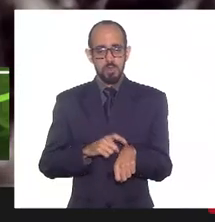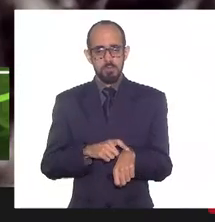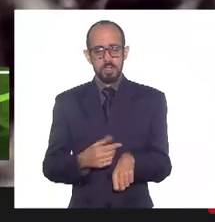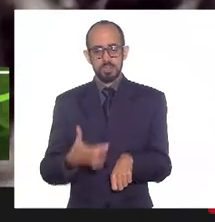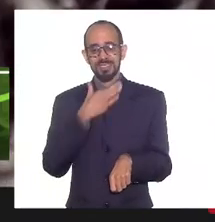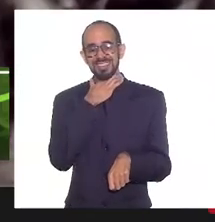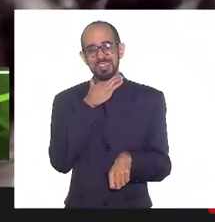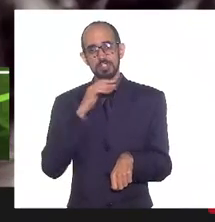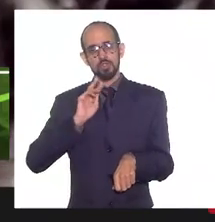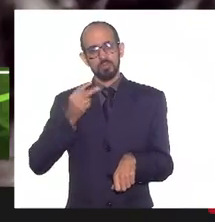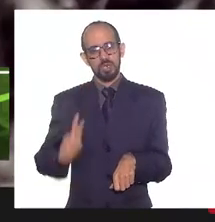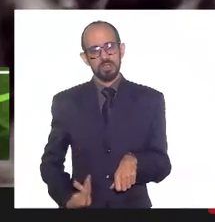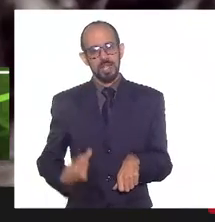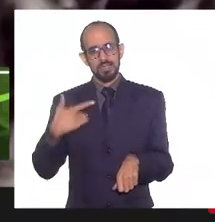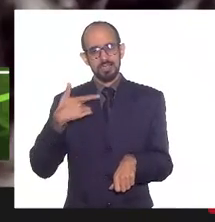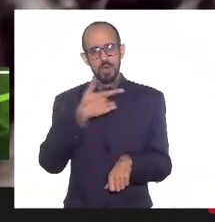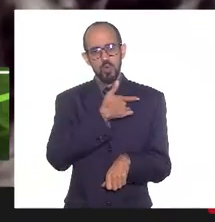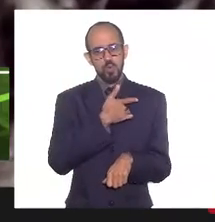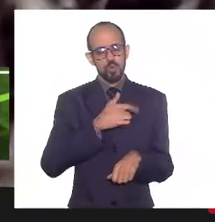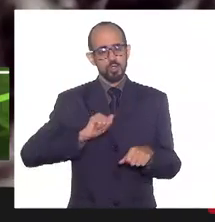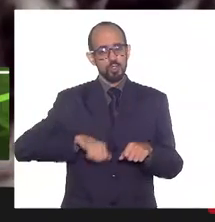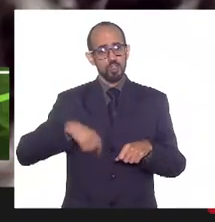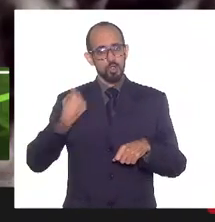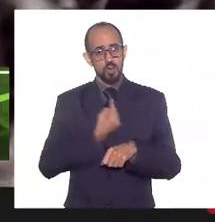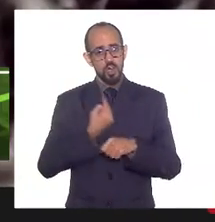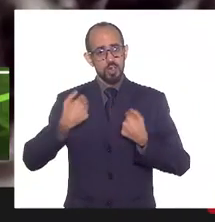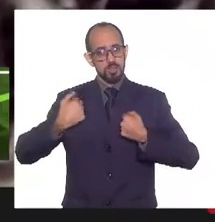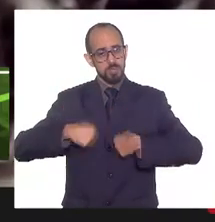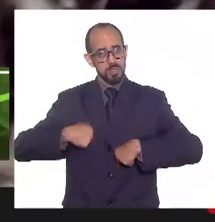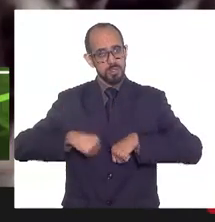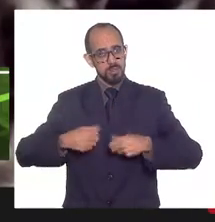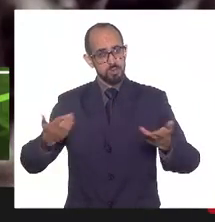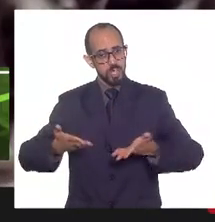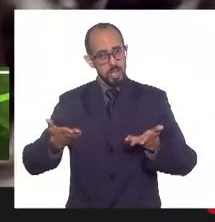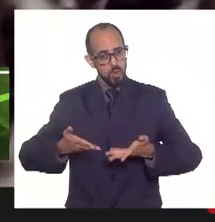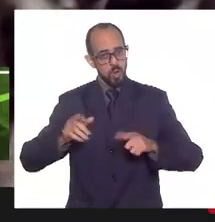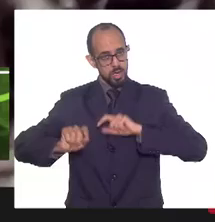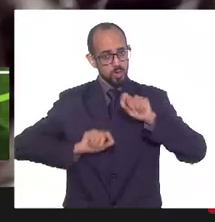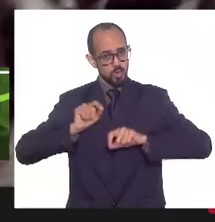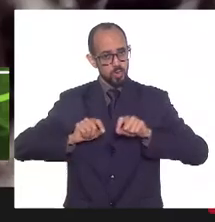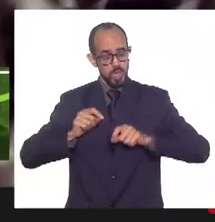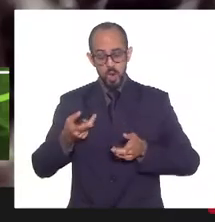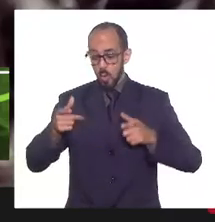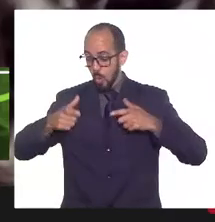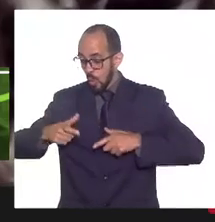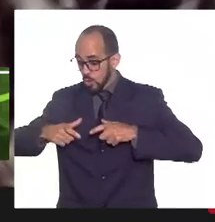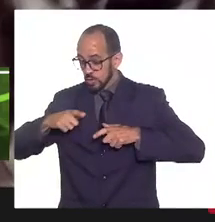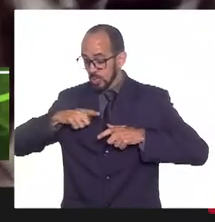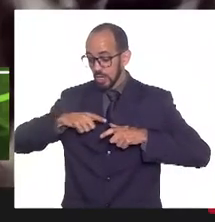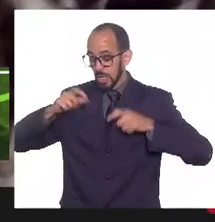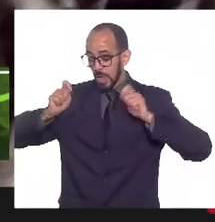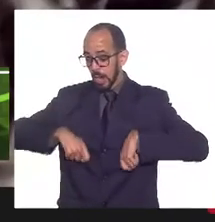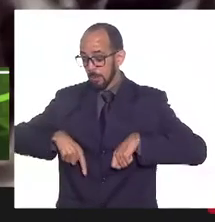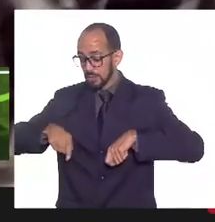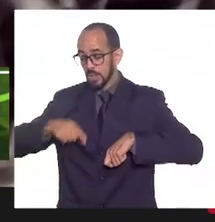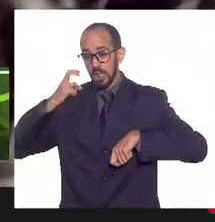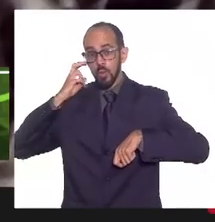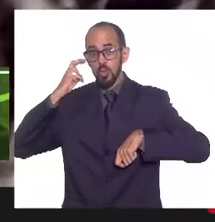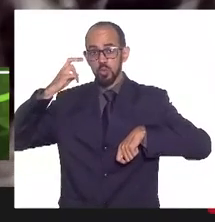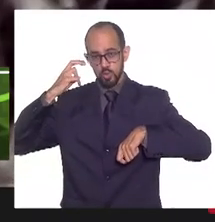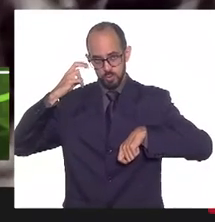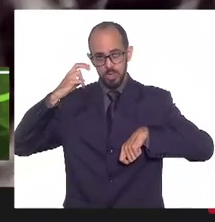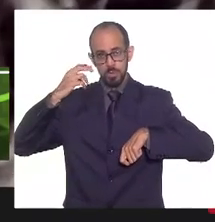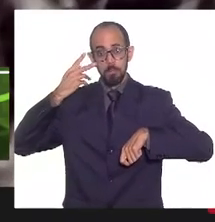humanitária crise de saúde e nós percebemos agora e vamos buscar onde estão os recursos para a cultura e da cultura